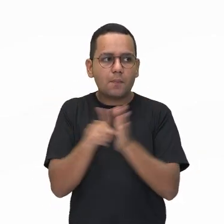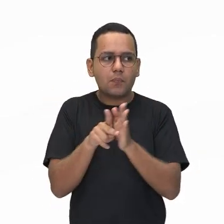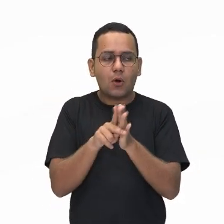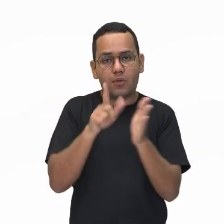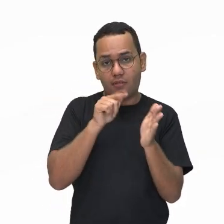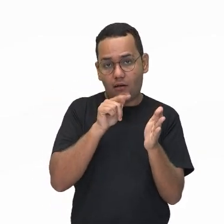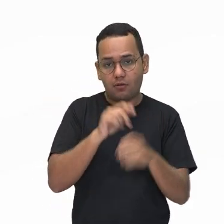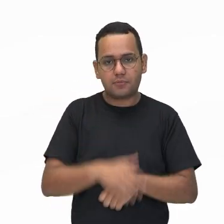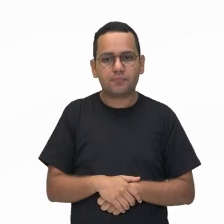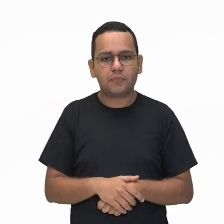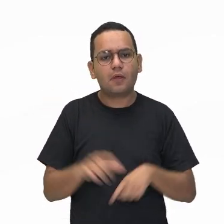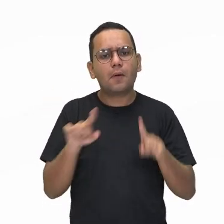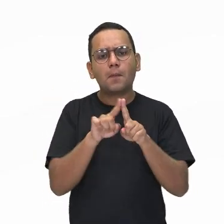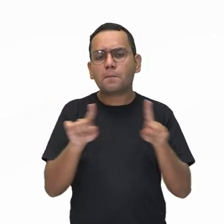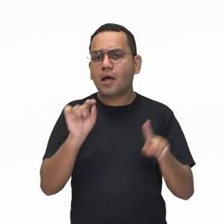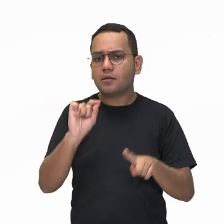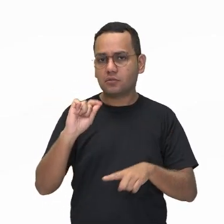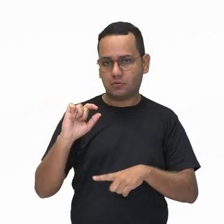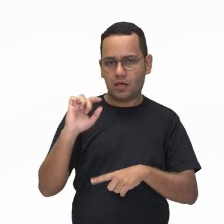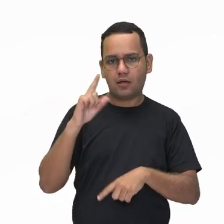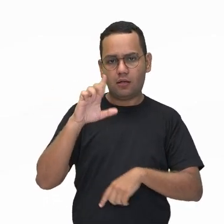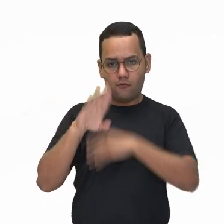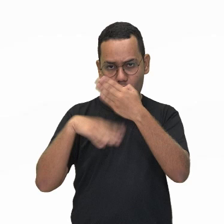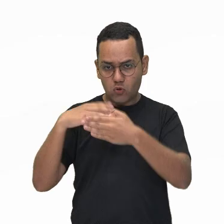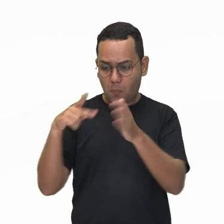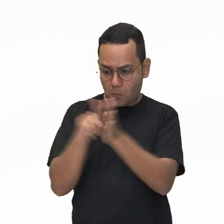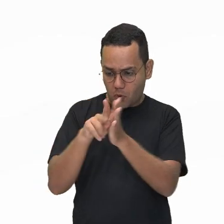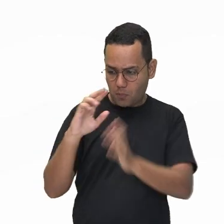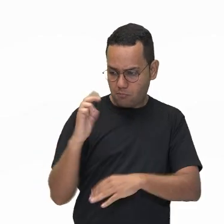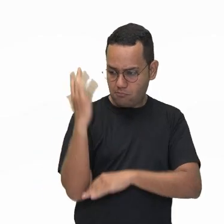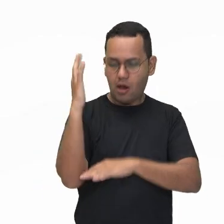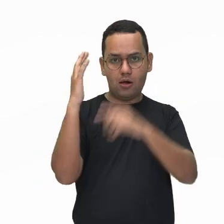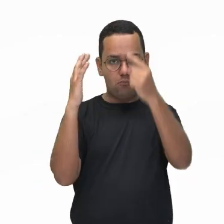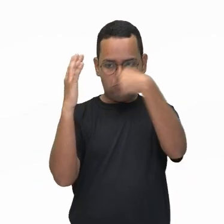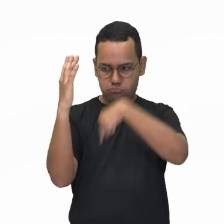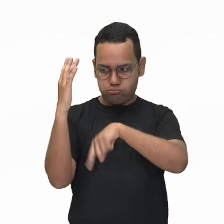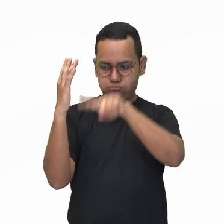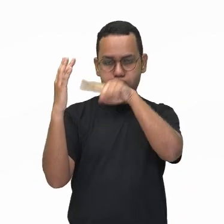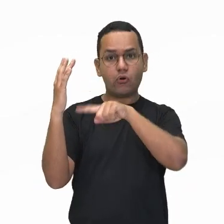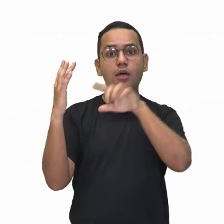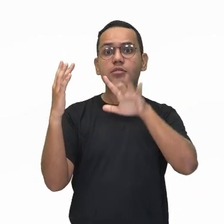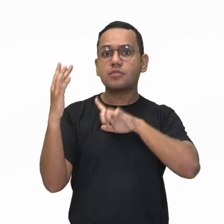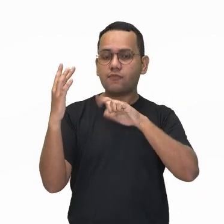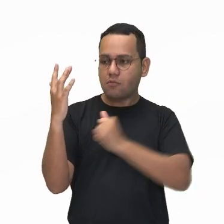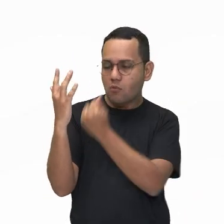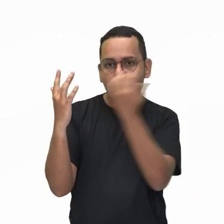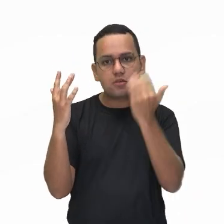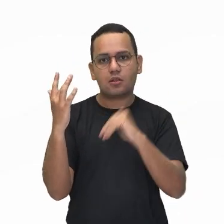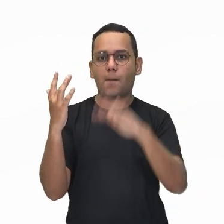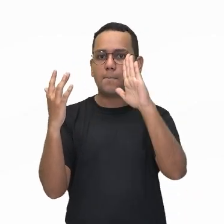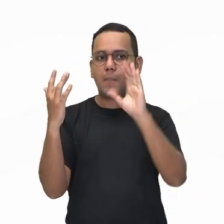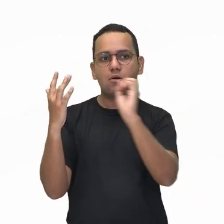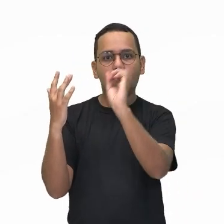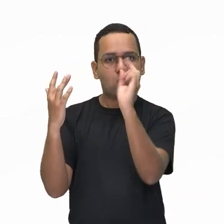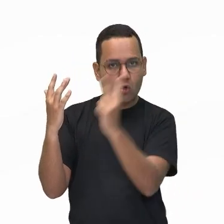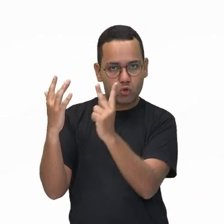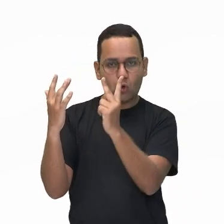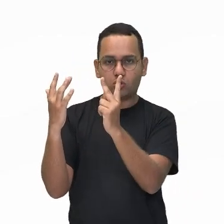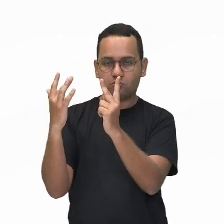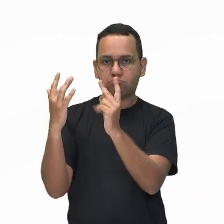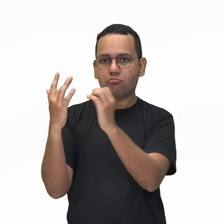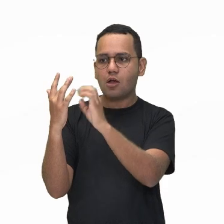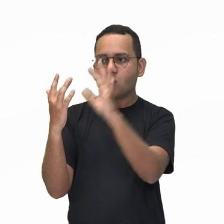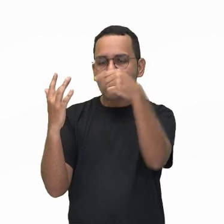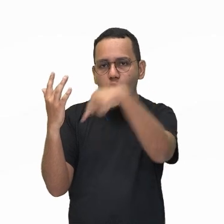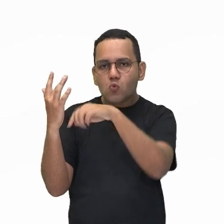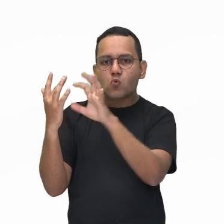evolução da fotossíntese com oxigênio aumentou a concentração ali de oxigênio na atmosfera, isso há cerca